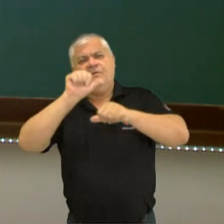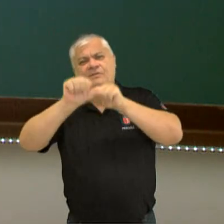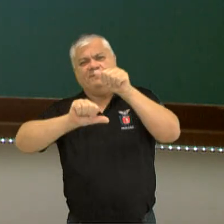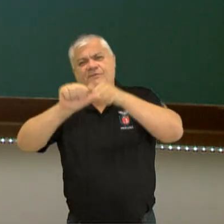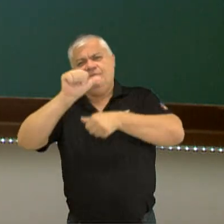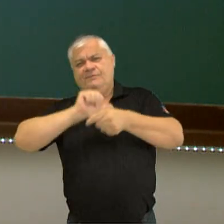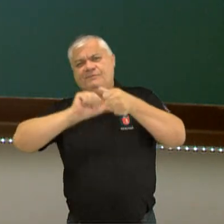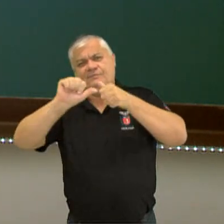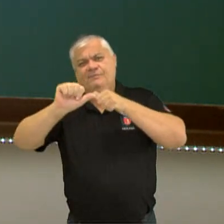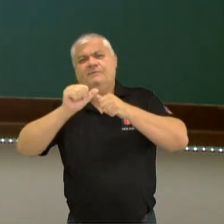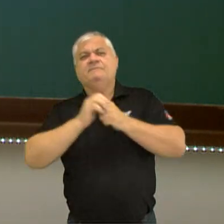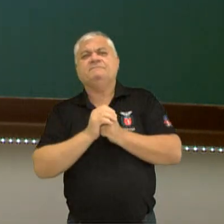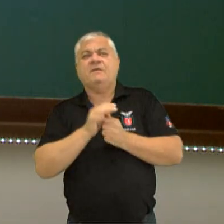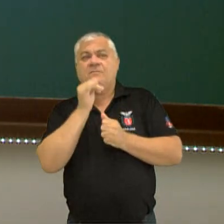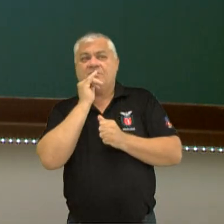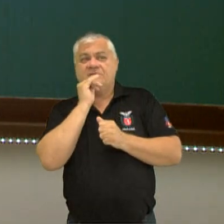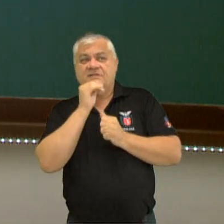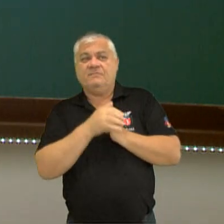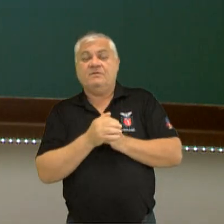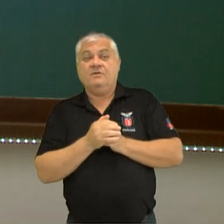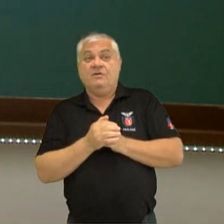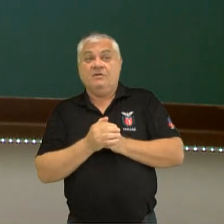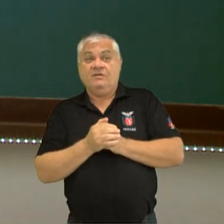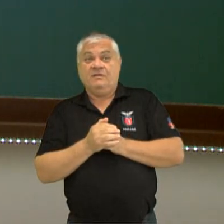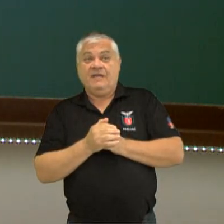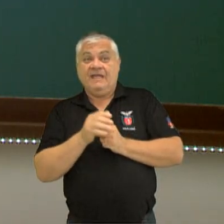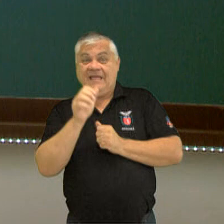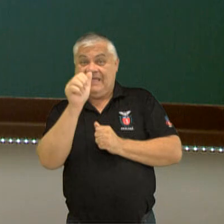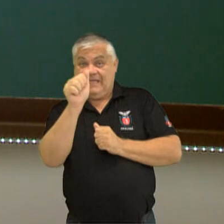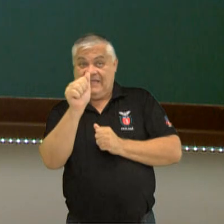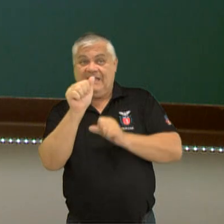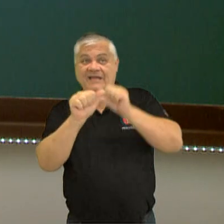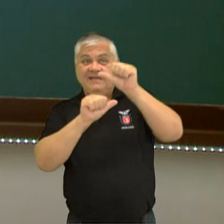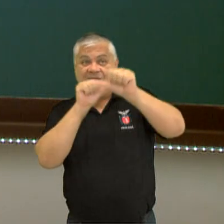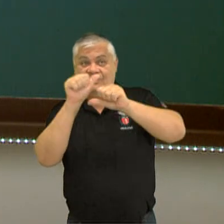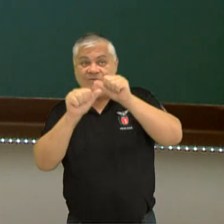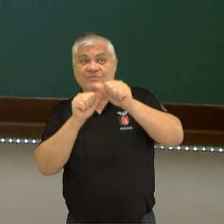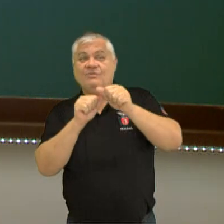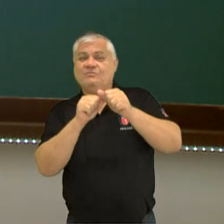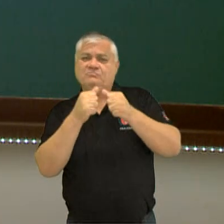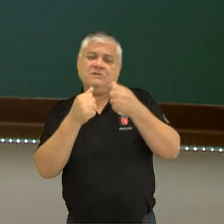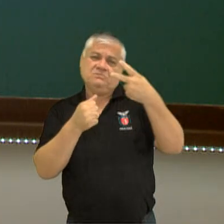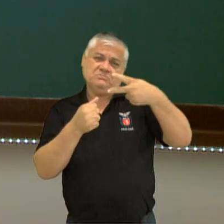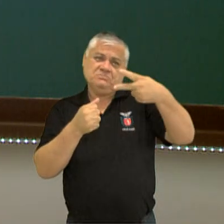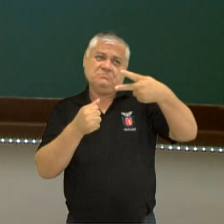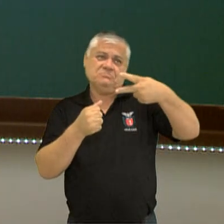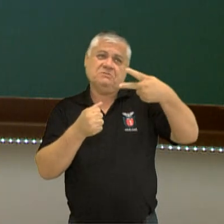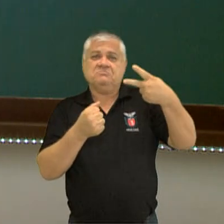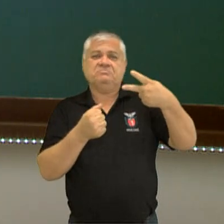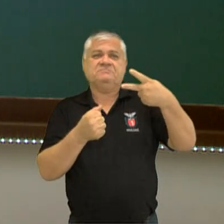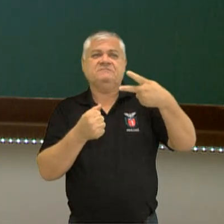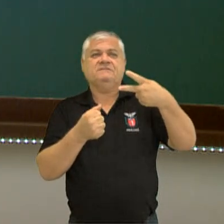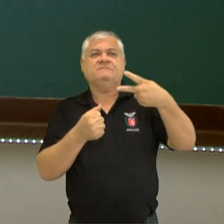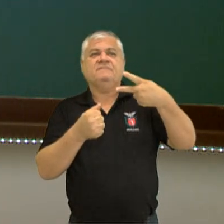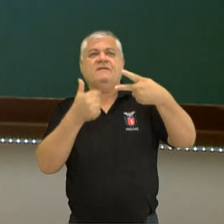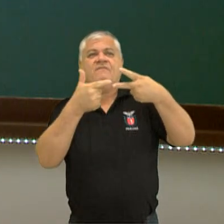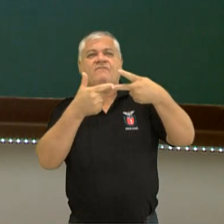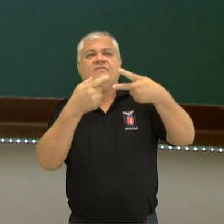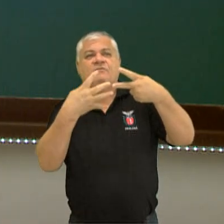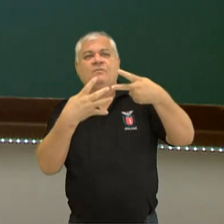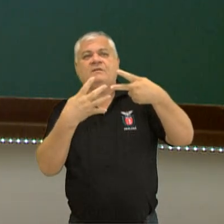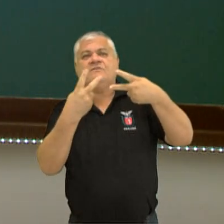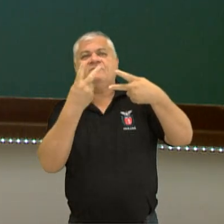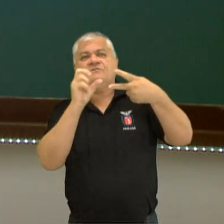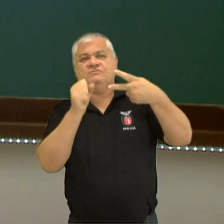de equações. Então, na hora que eu substituo o valor de A, eu substituo na segunda, só porque o B é positivo, tá? Eu chego